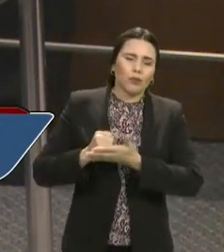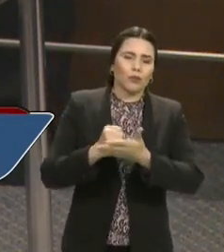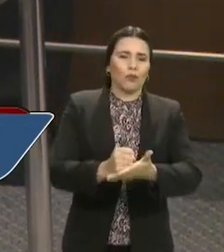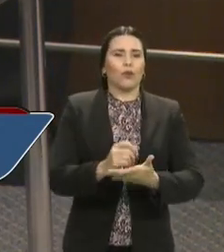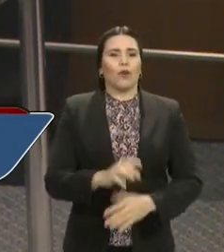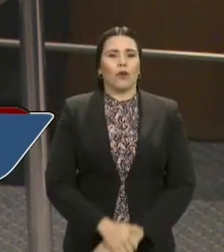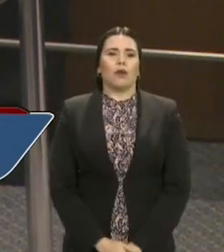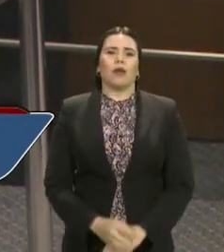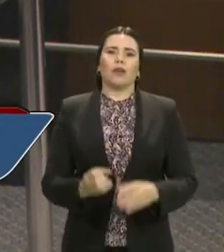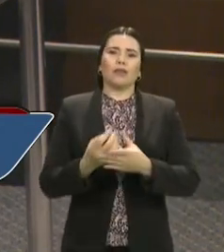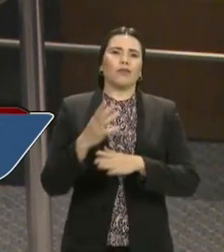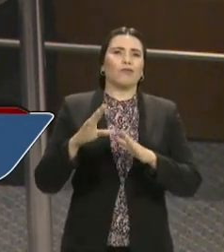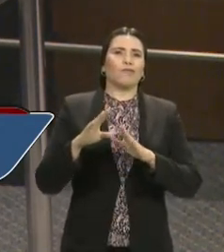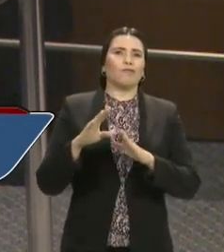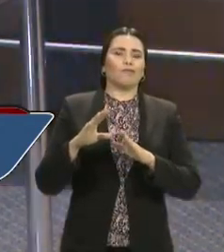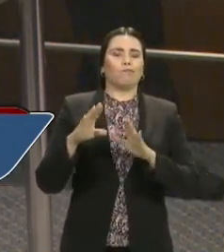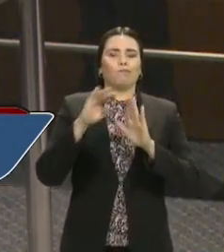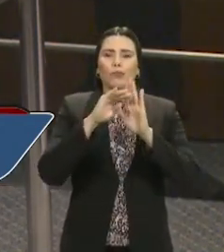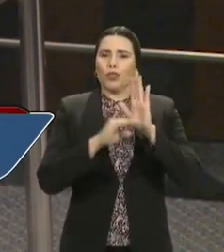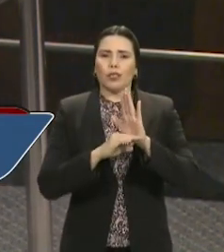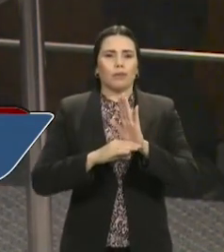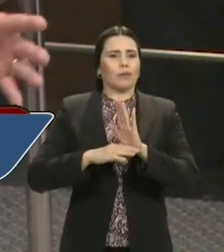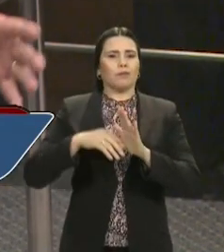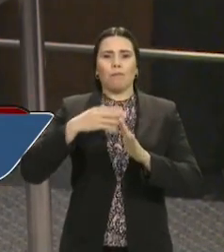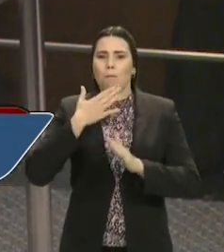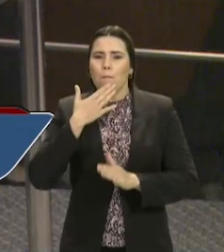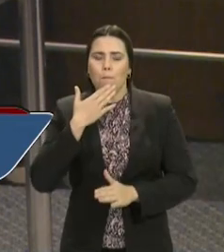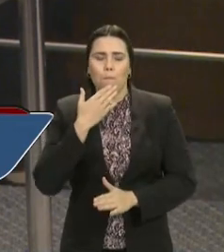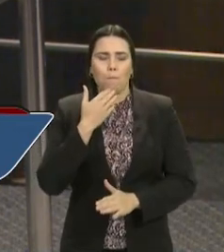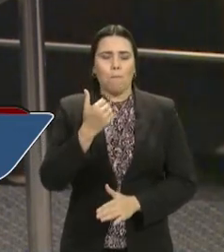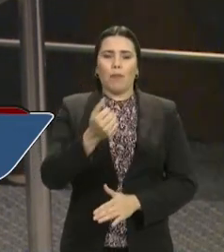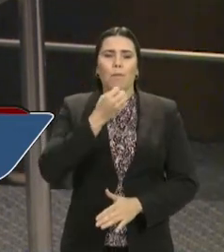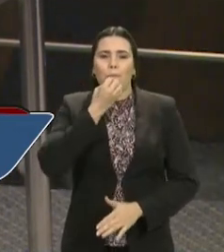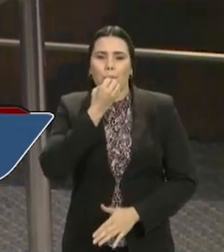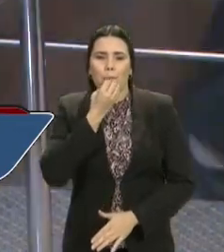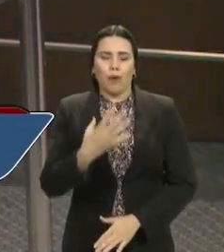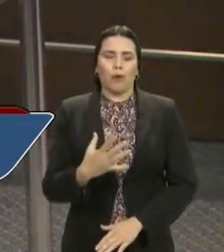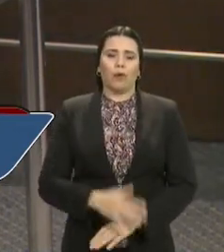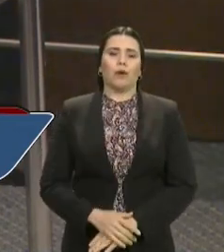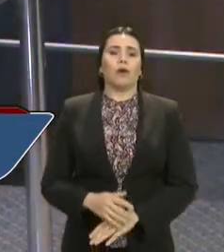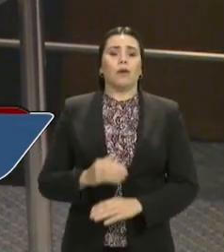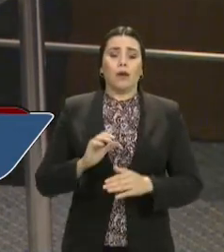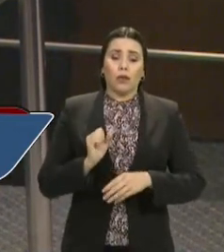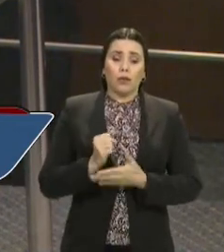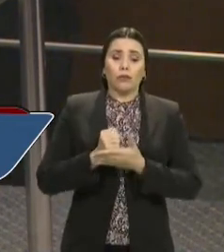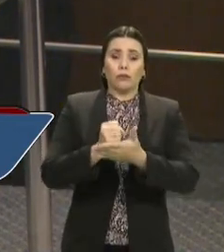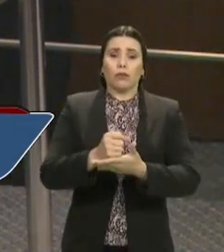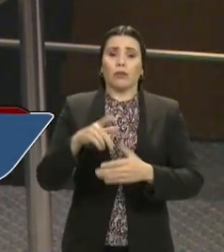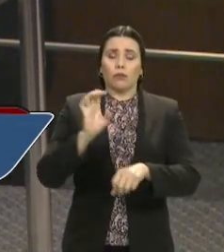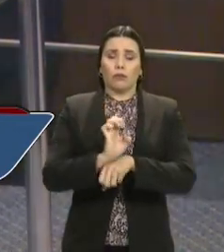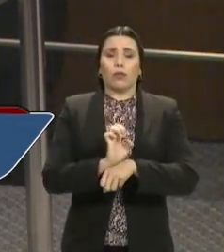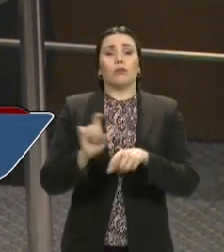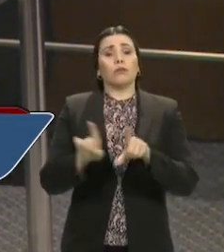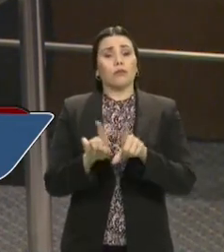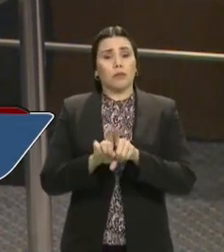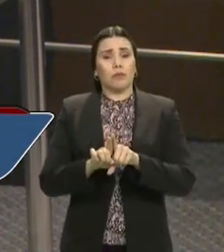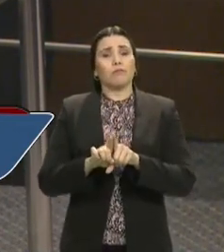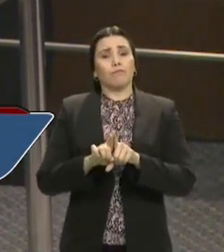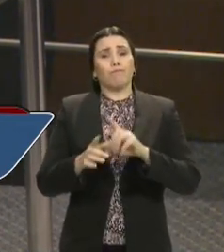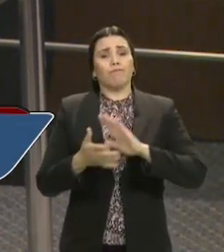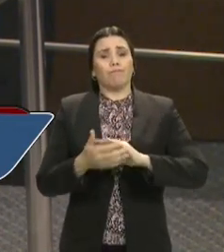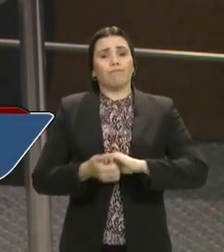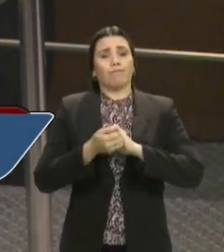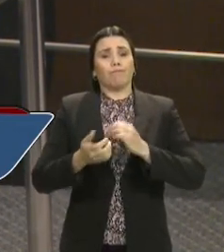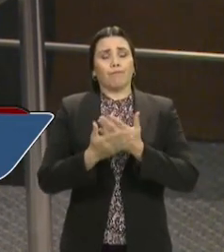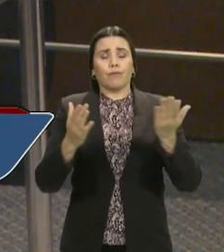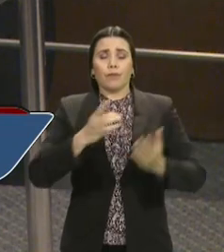grandes projetos para desenvolver o nosso estado. Em seu nome, cumprimento todos os deputados e deputadas que se fazem presente e